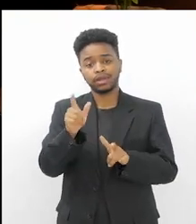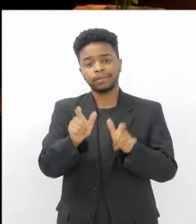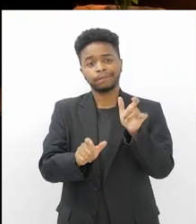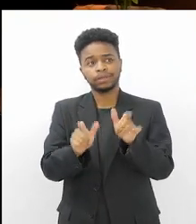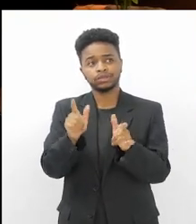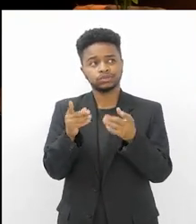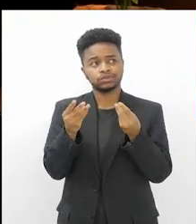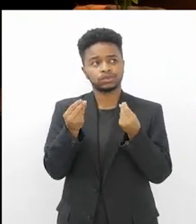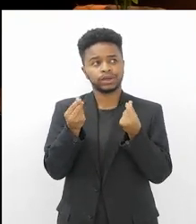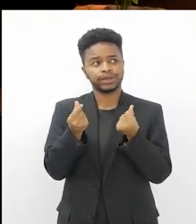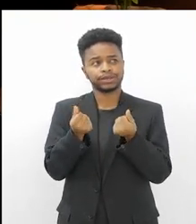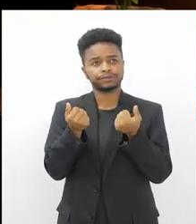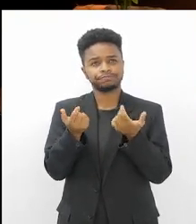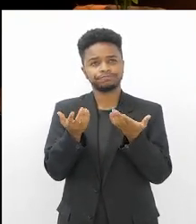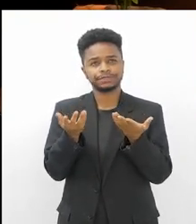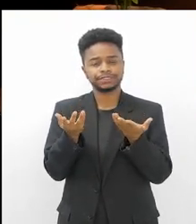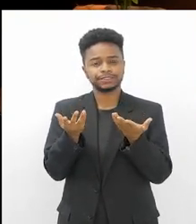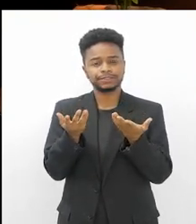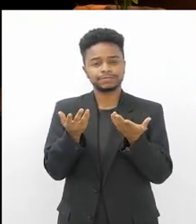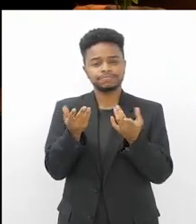estão sendo, digamos assim,